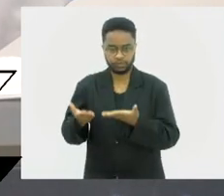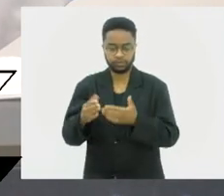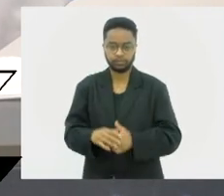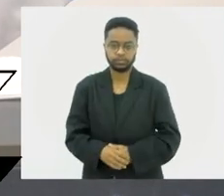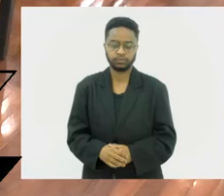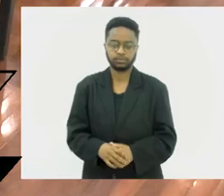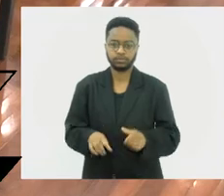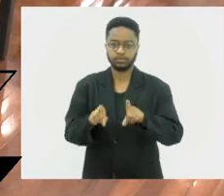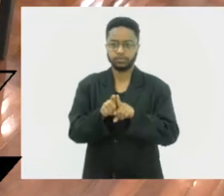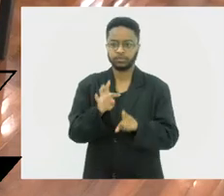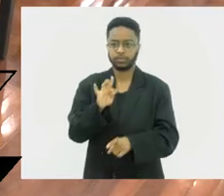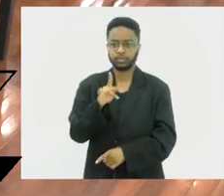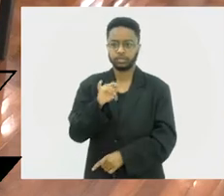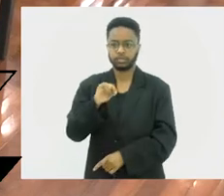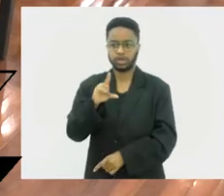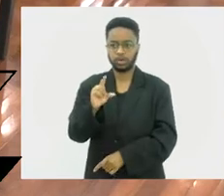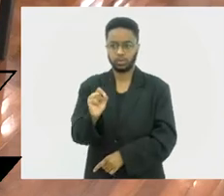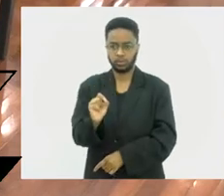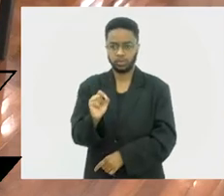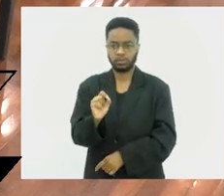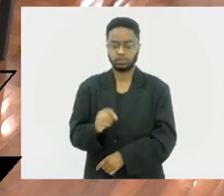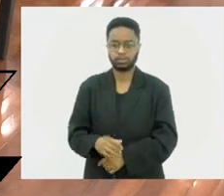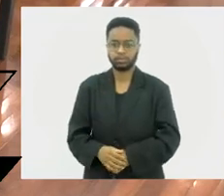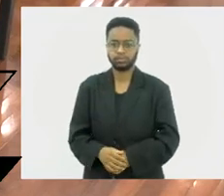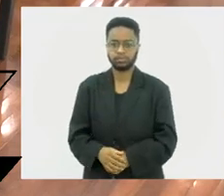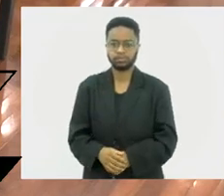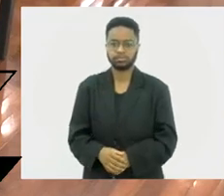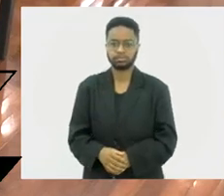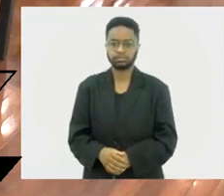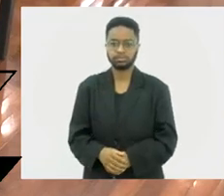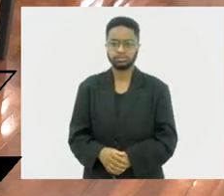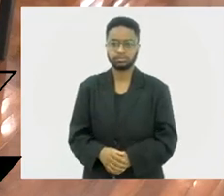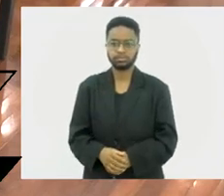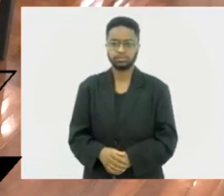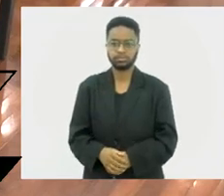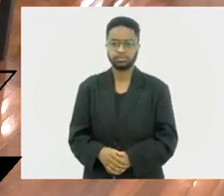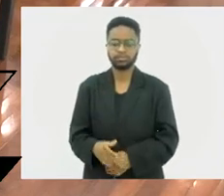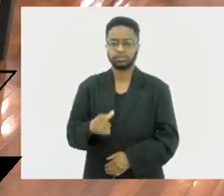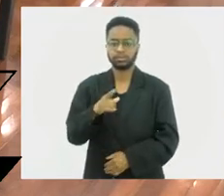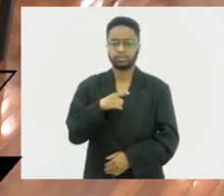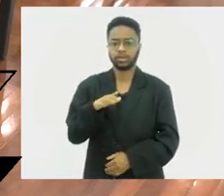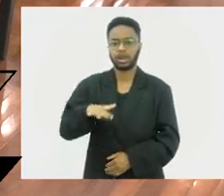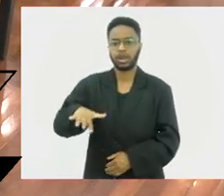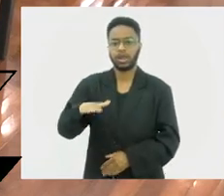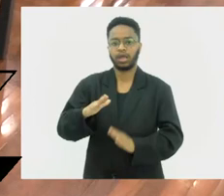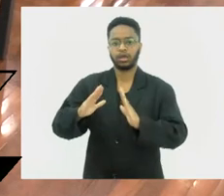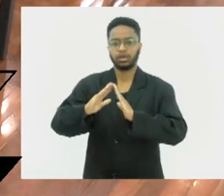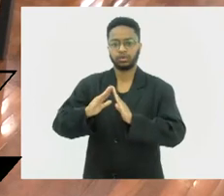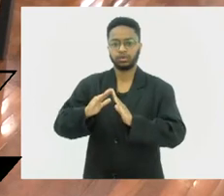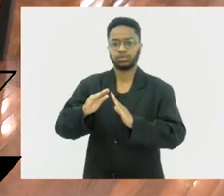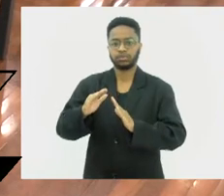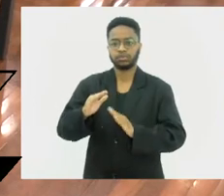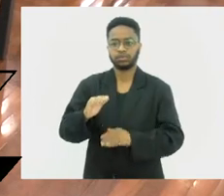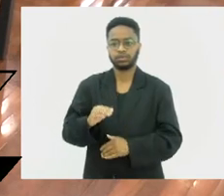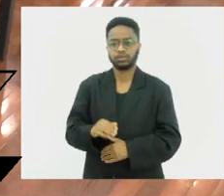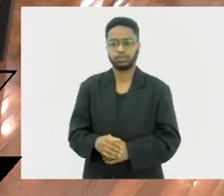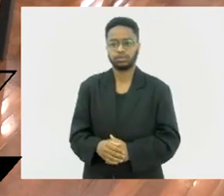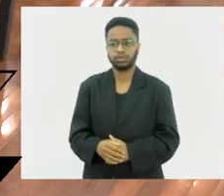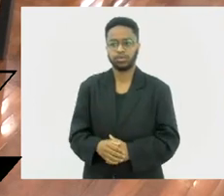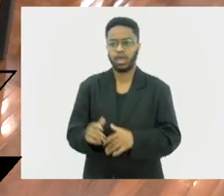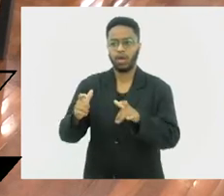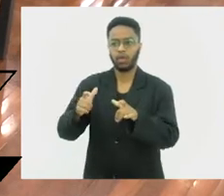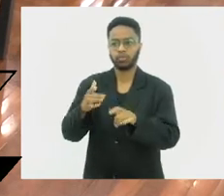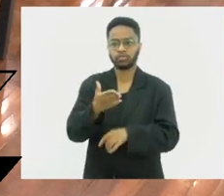Tiago Dião Santiago, proprietário do canil Samburrio, cadê o